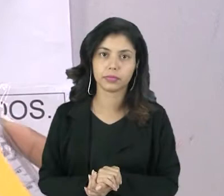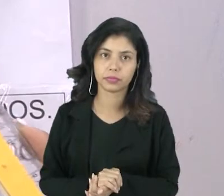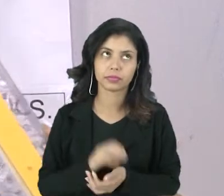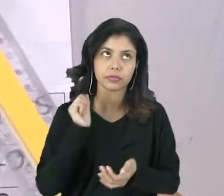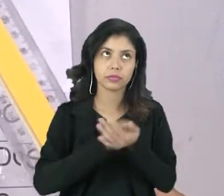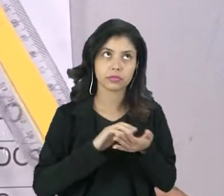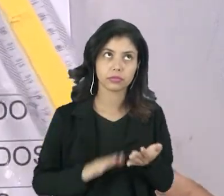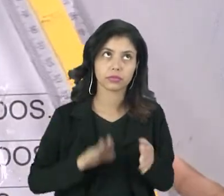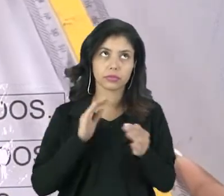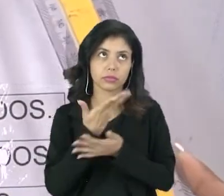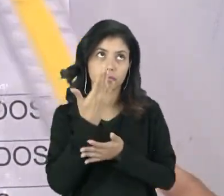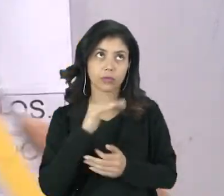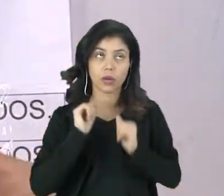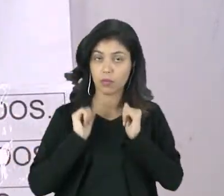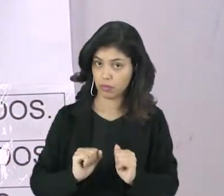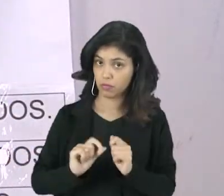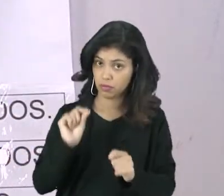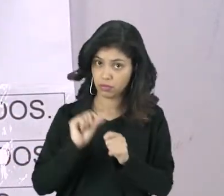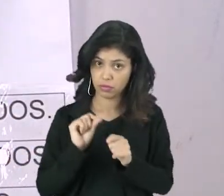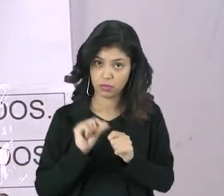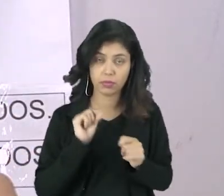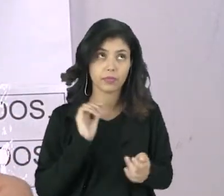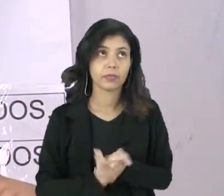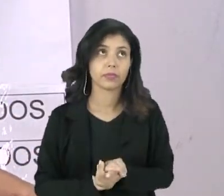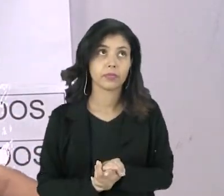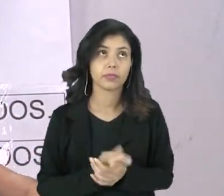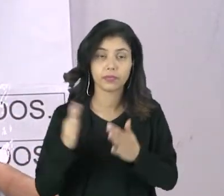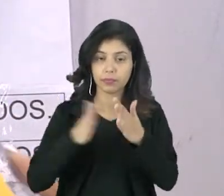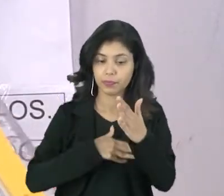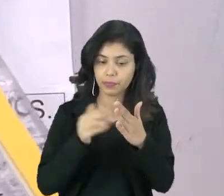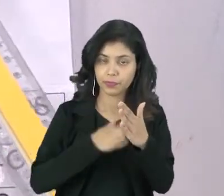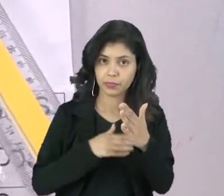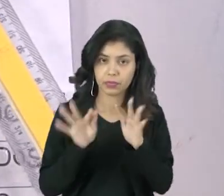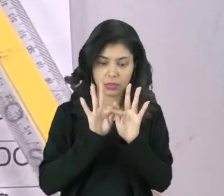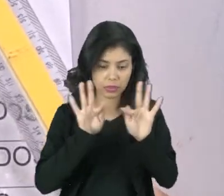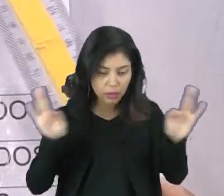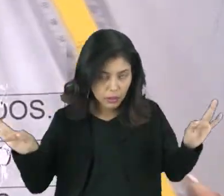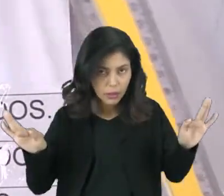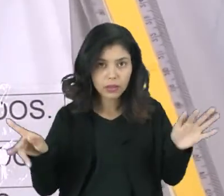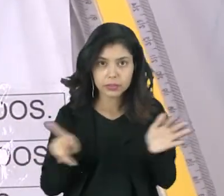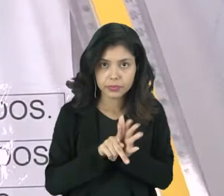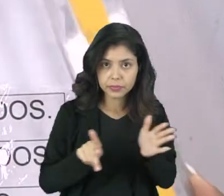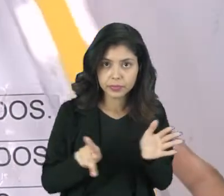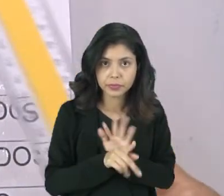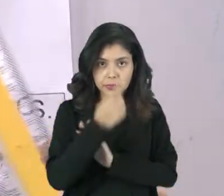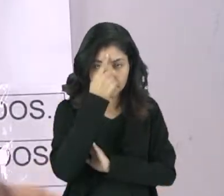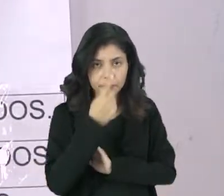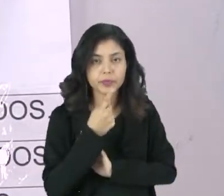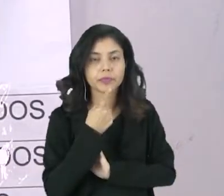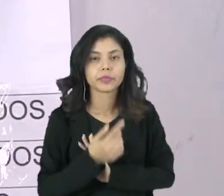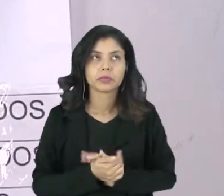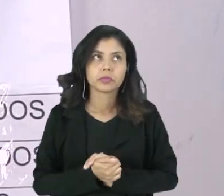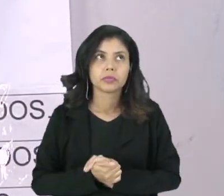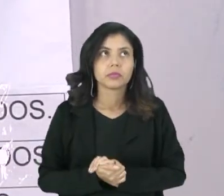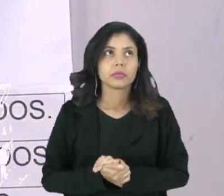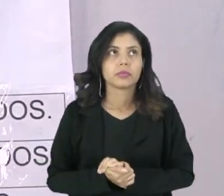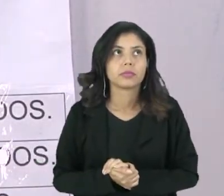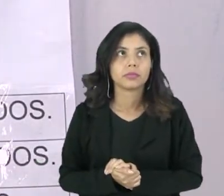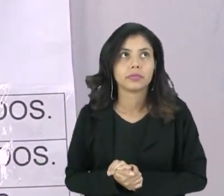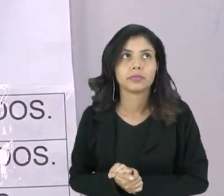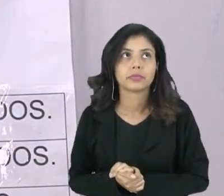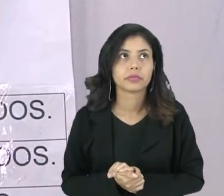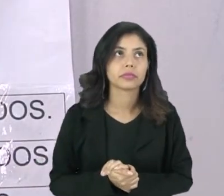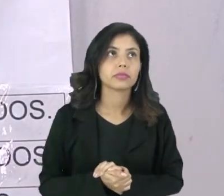as atividades que as crianças podem fazer e pinte a frase que corresponde a imagem então